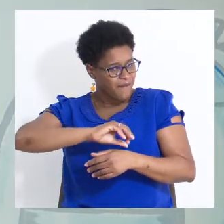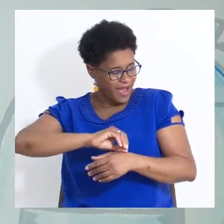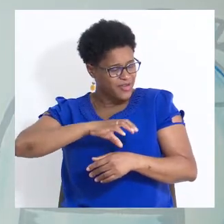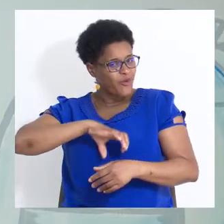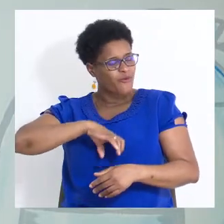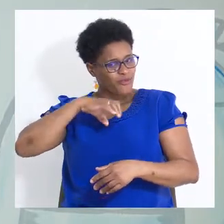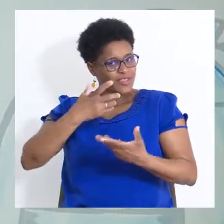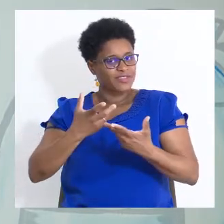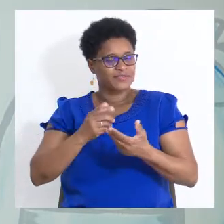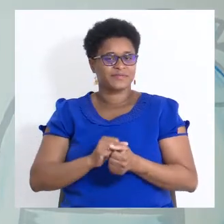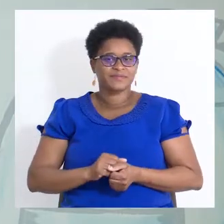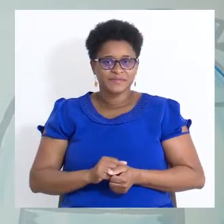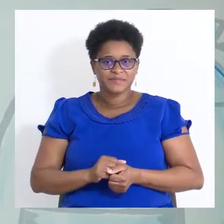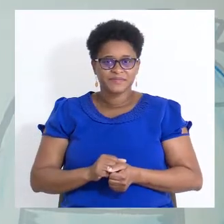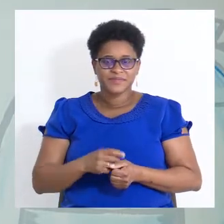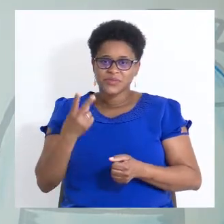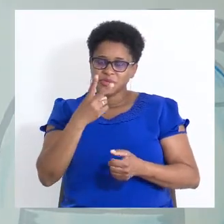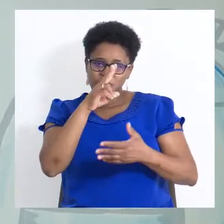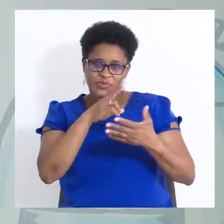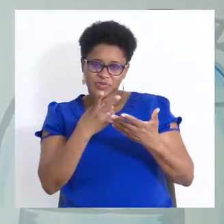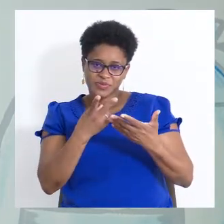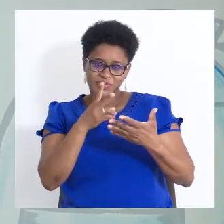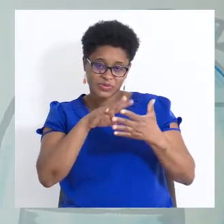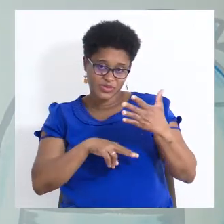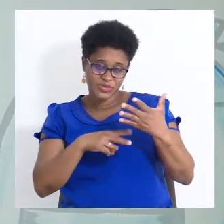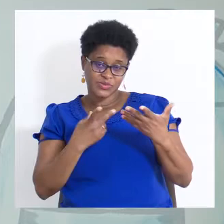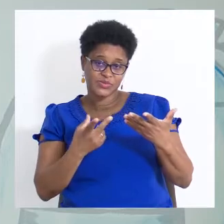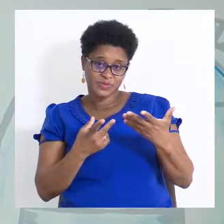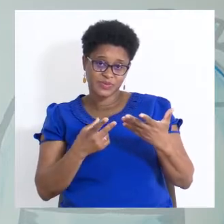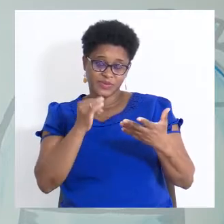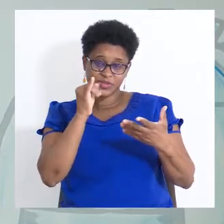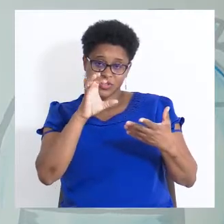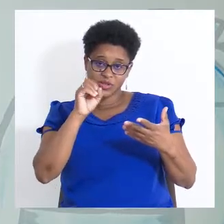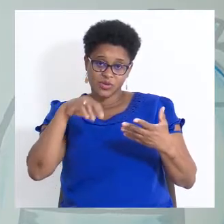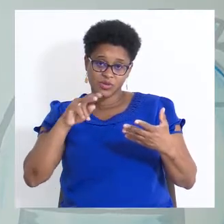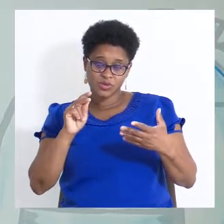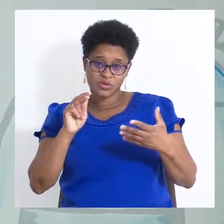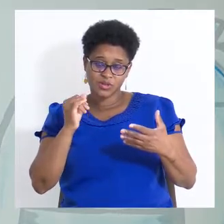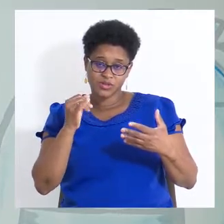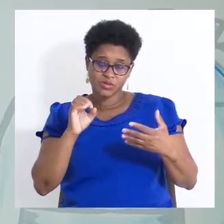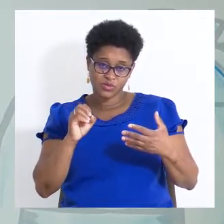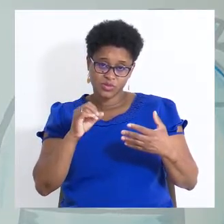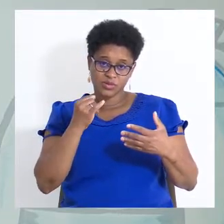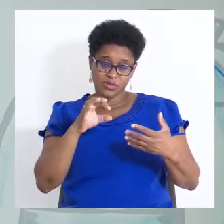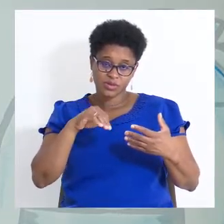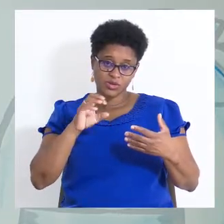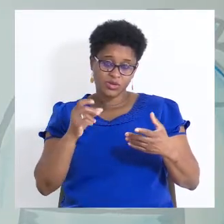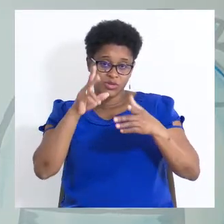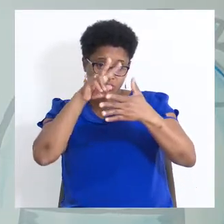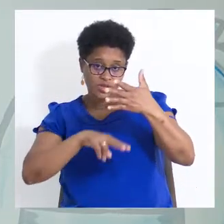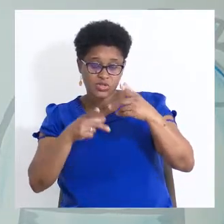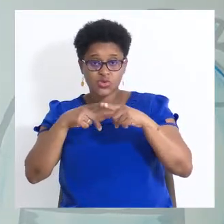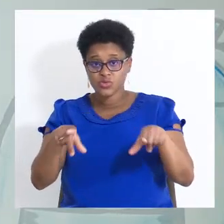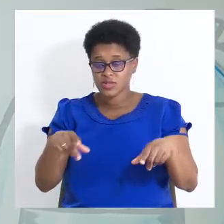mais convincente. Persuasão convincente. Os dois textos, tanto o ícone ou icónico e o